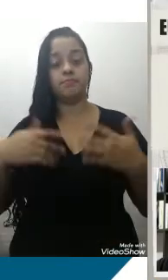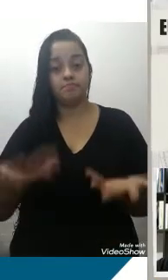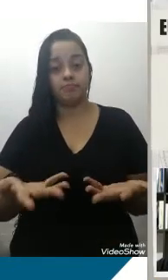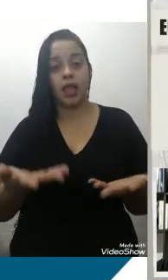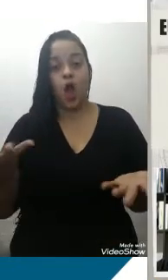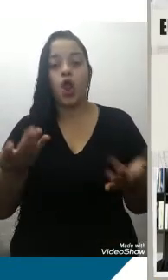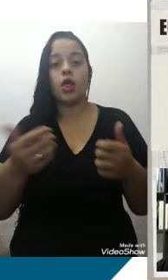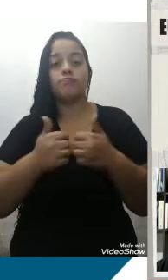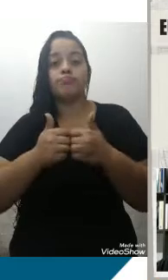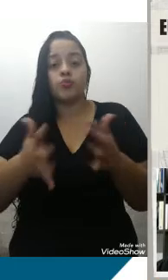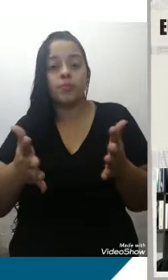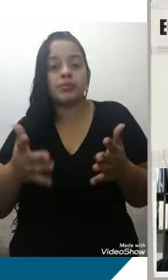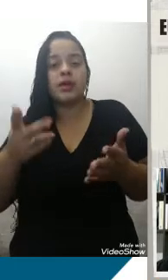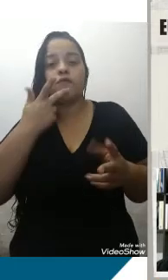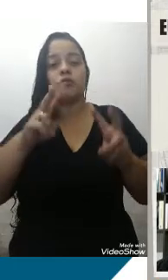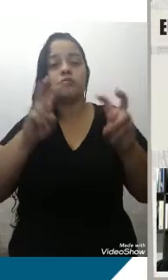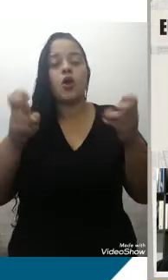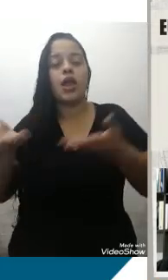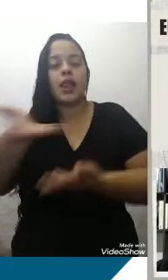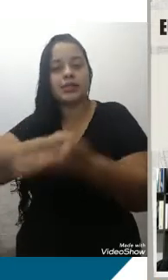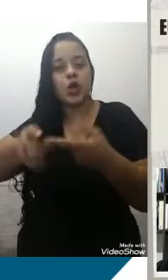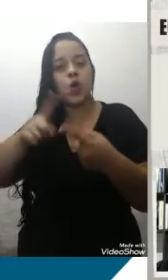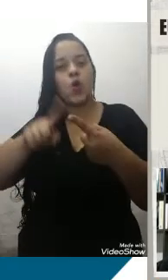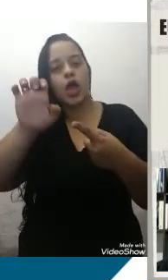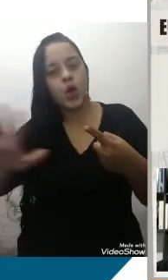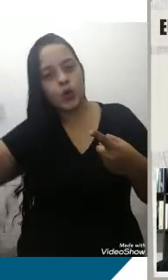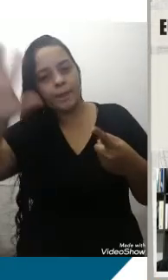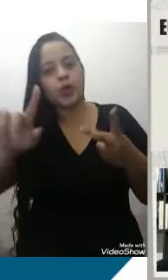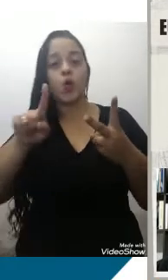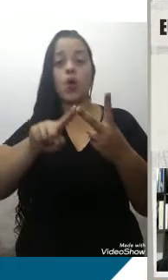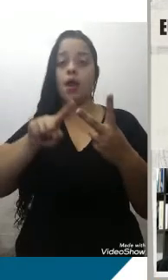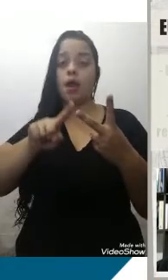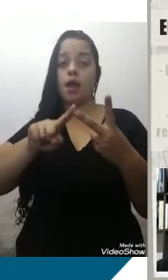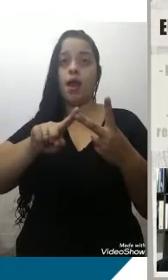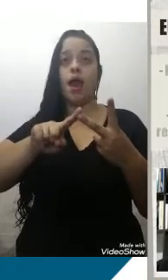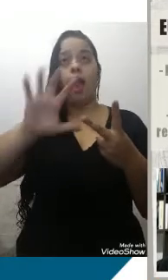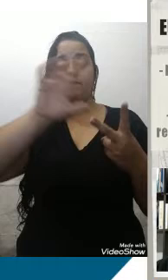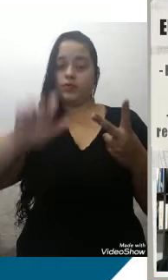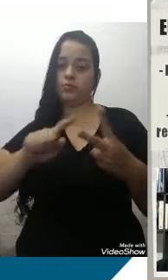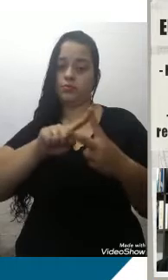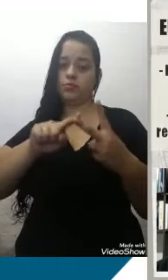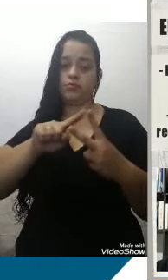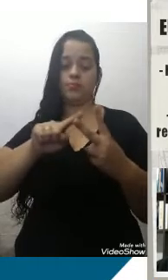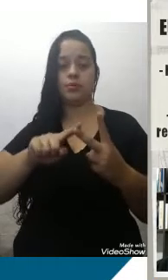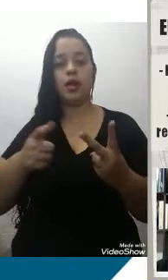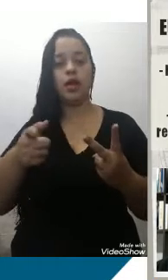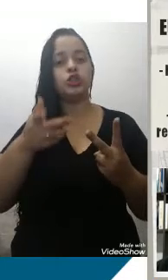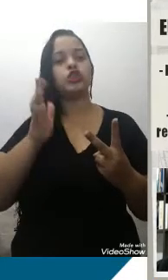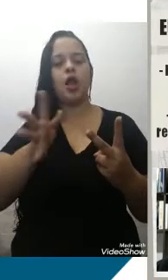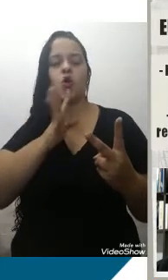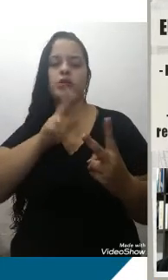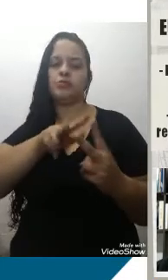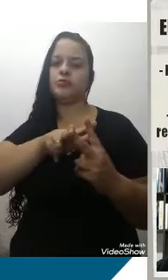Bem, vamos começar falando das relações construídas entre europeus e africanos. Na verdade, eles já se conheciam desde a antiguidade,